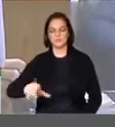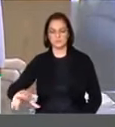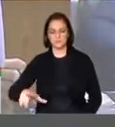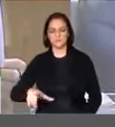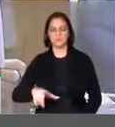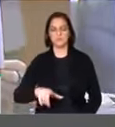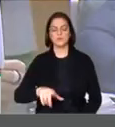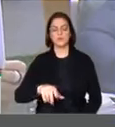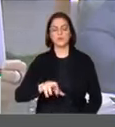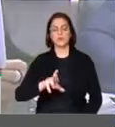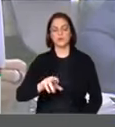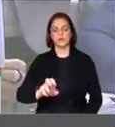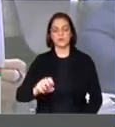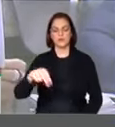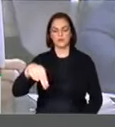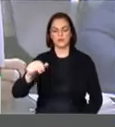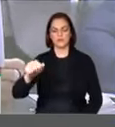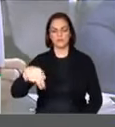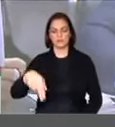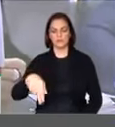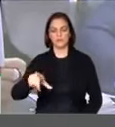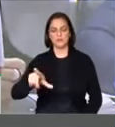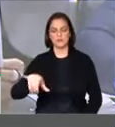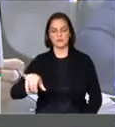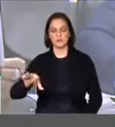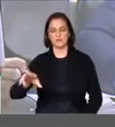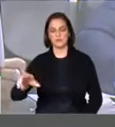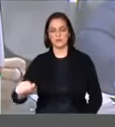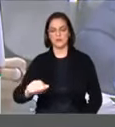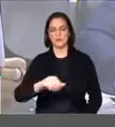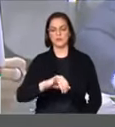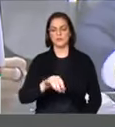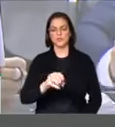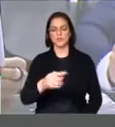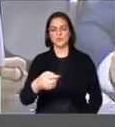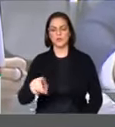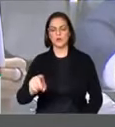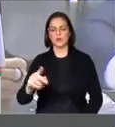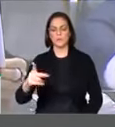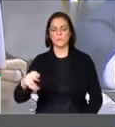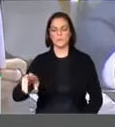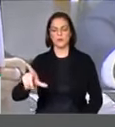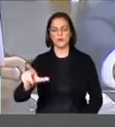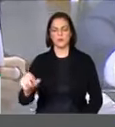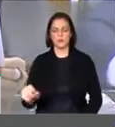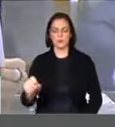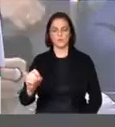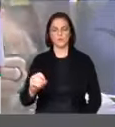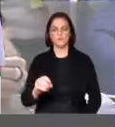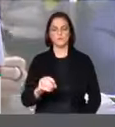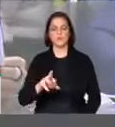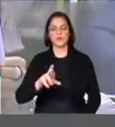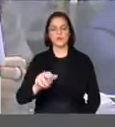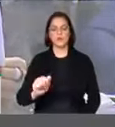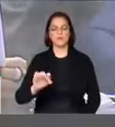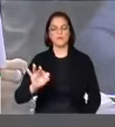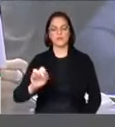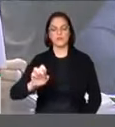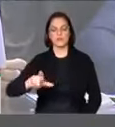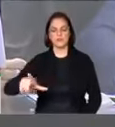Moura Neto, Renan Lira Matos Cadais, João Paulo Procópio Vieira Silva,